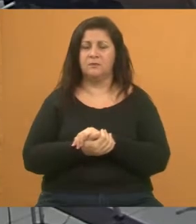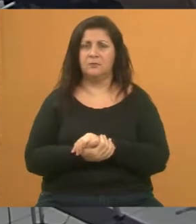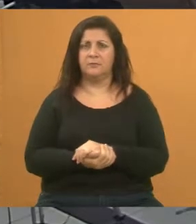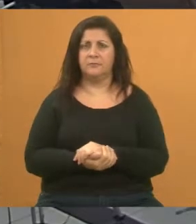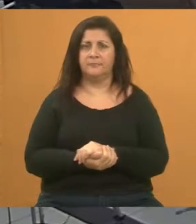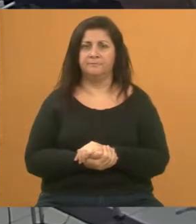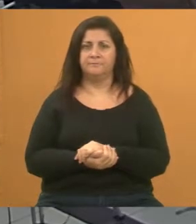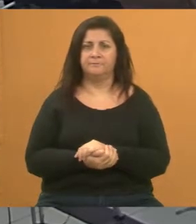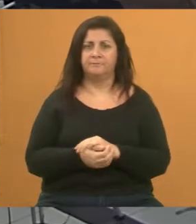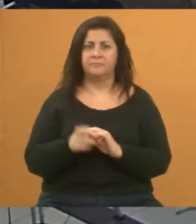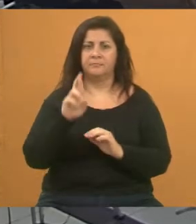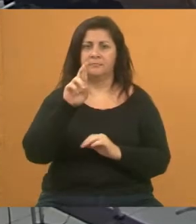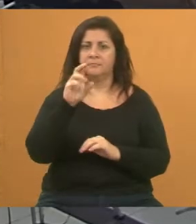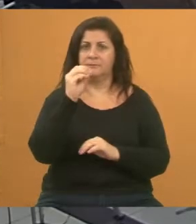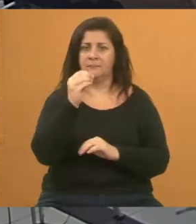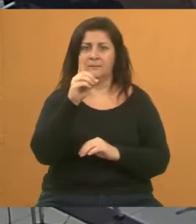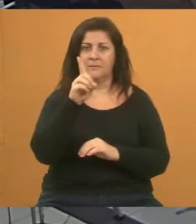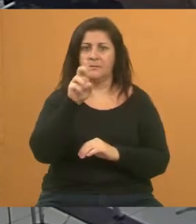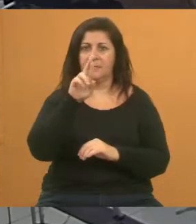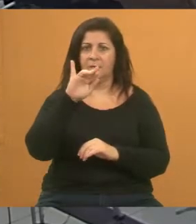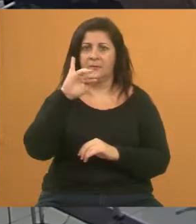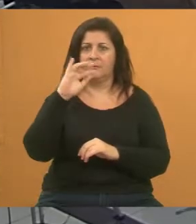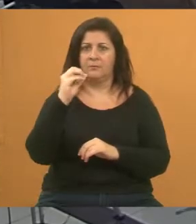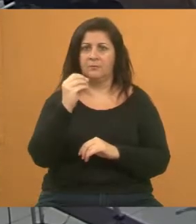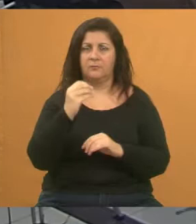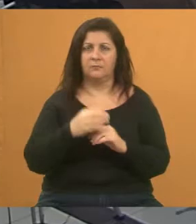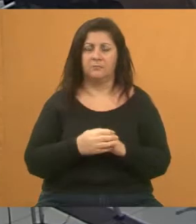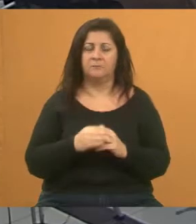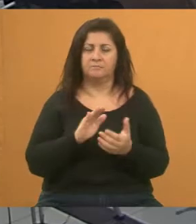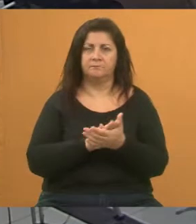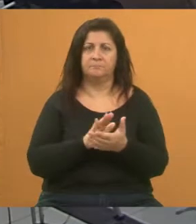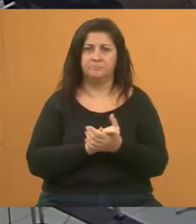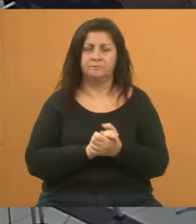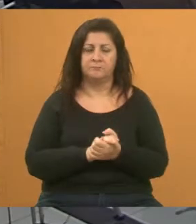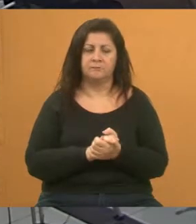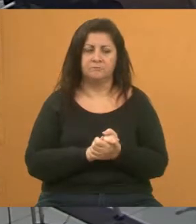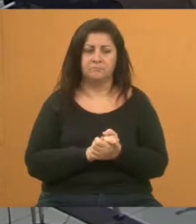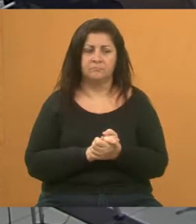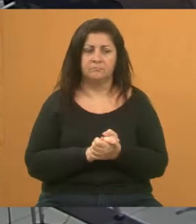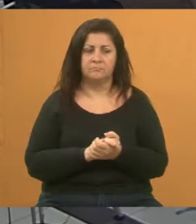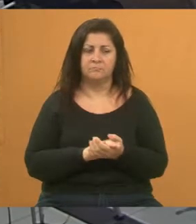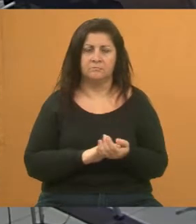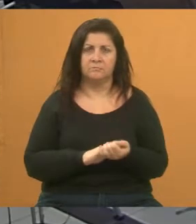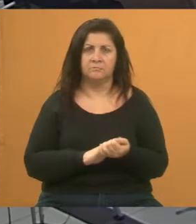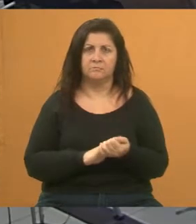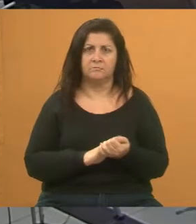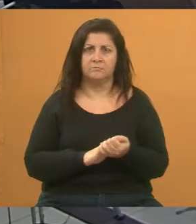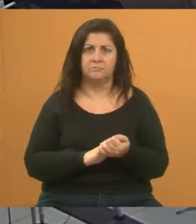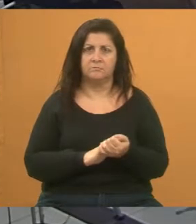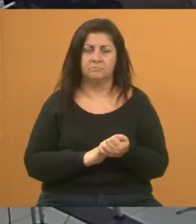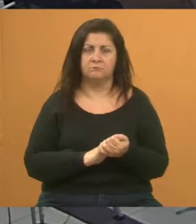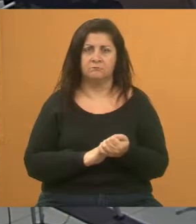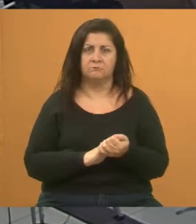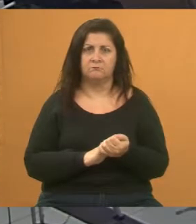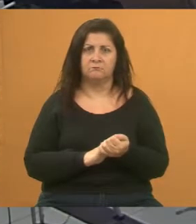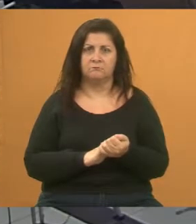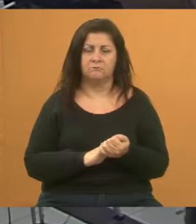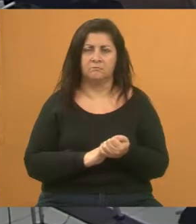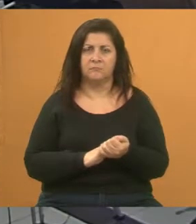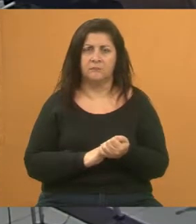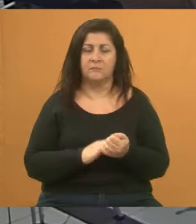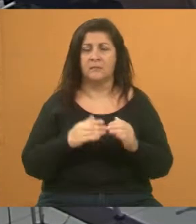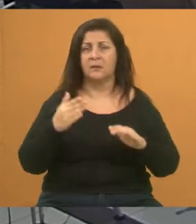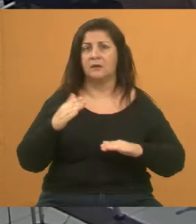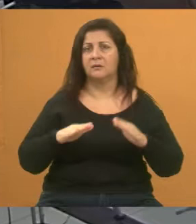vota vereador Dr. Rodrigo Salomão? Parabéns, Sônia, pela sua iniciativa. E quero dizer que às